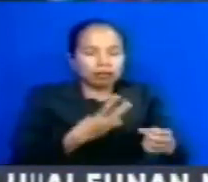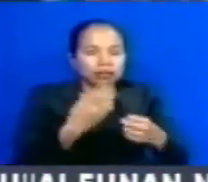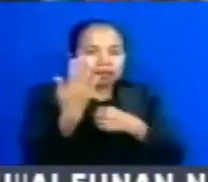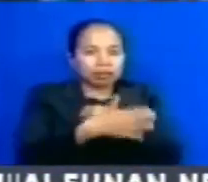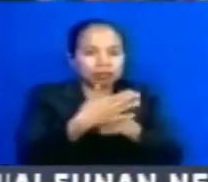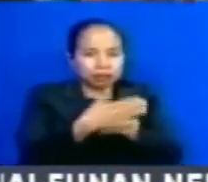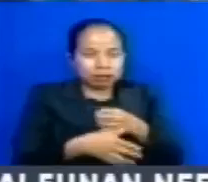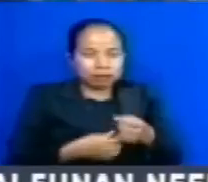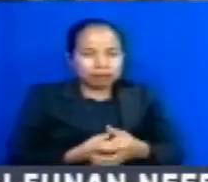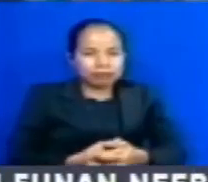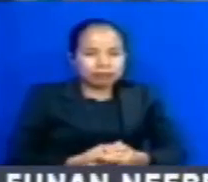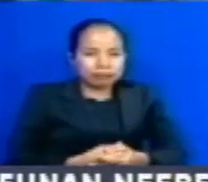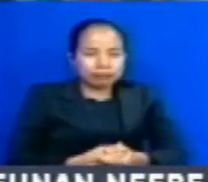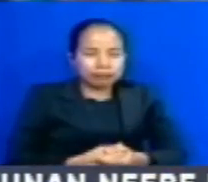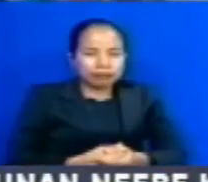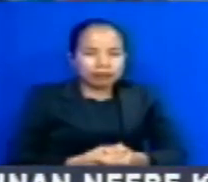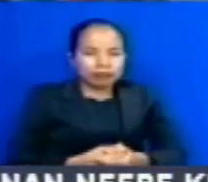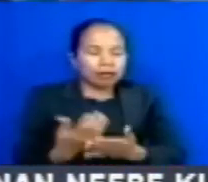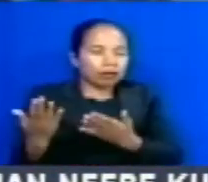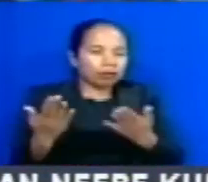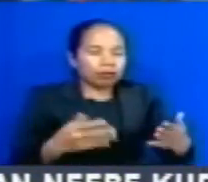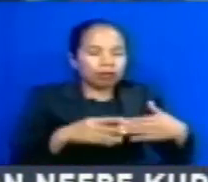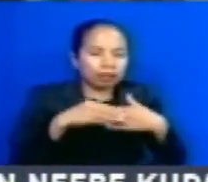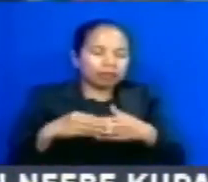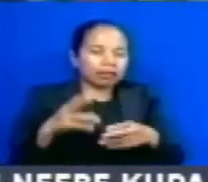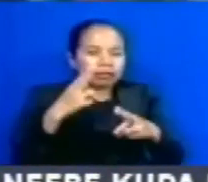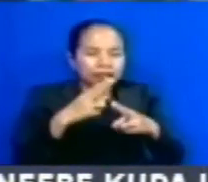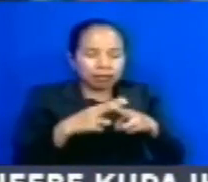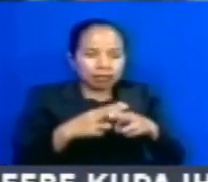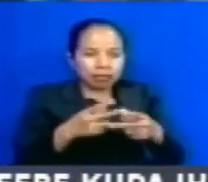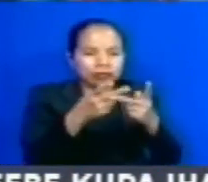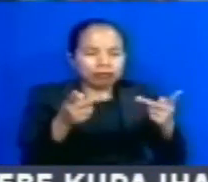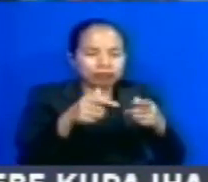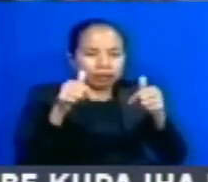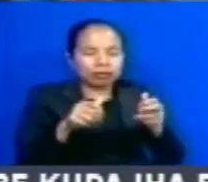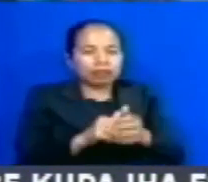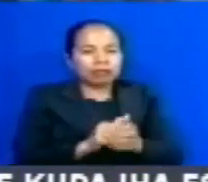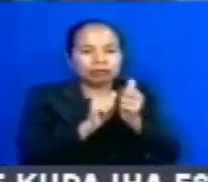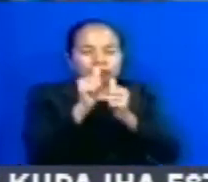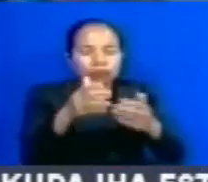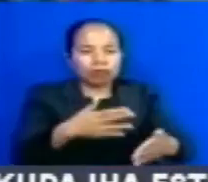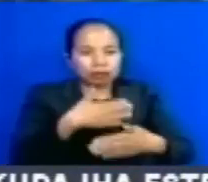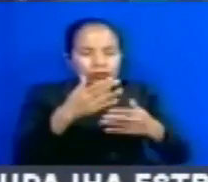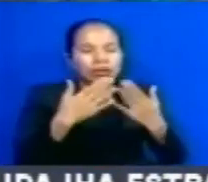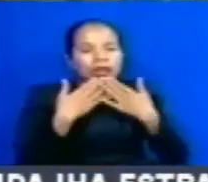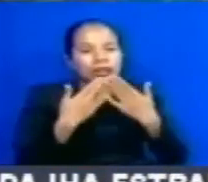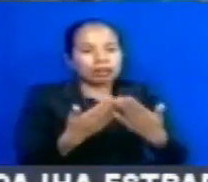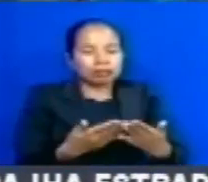nirle. Em nome da autoridade, e fato ainda né, a todo o solo, não agradeço a ele,